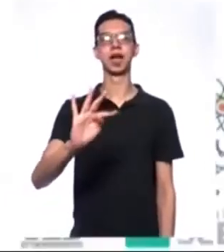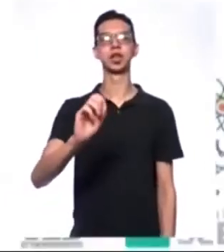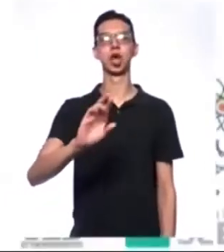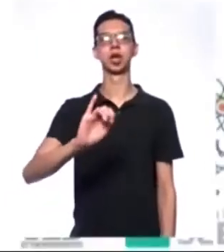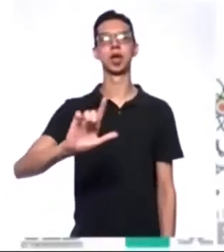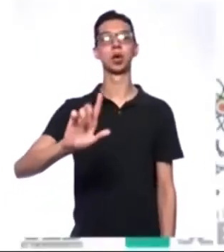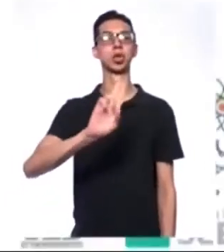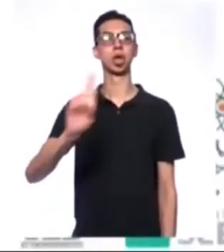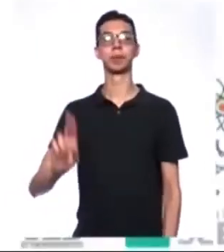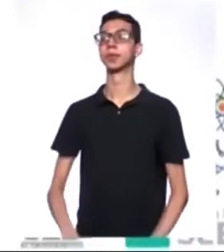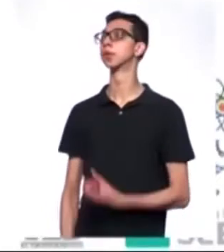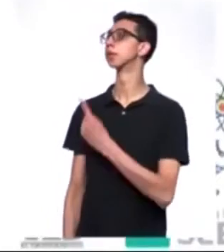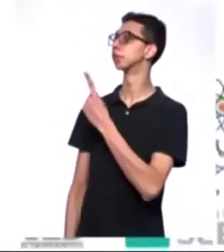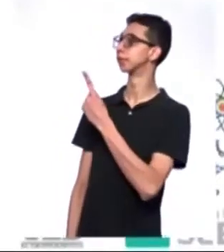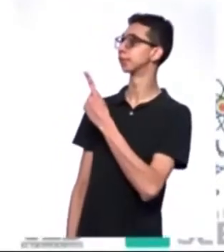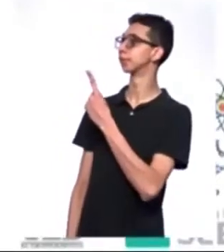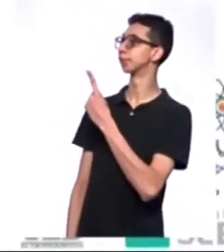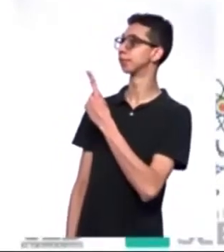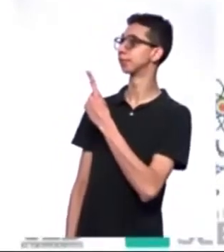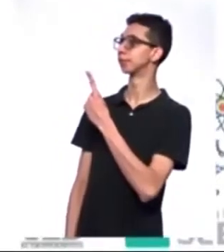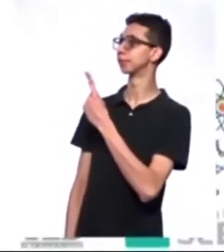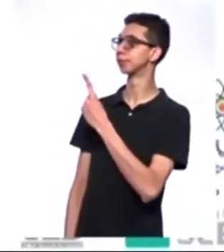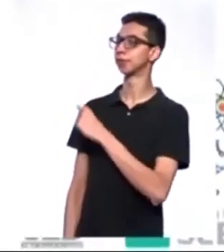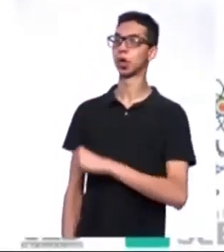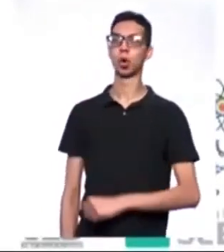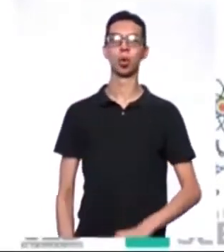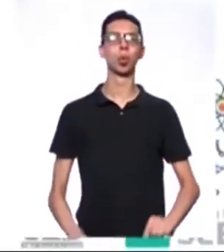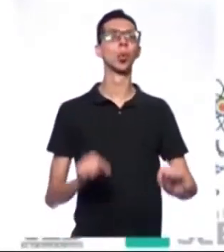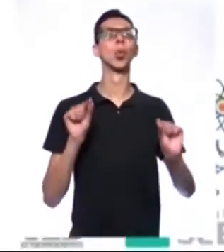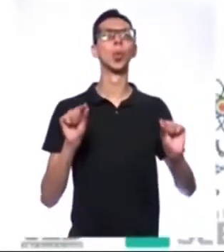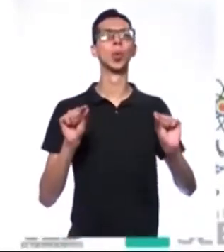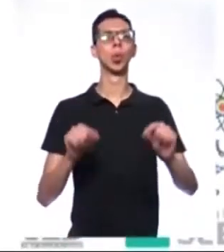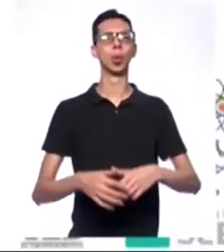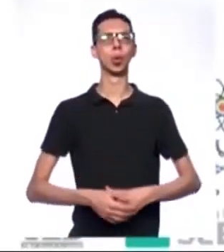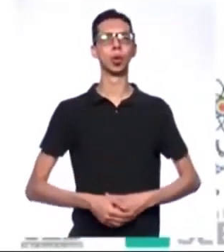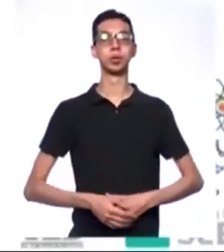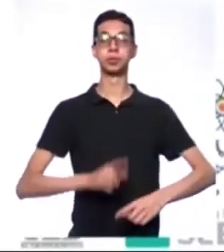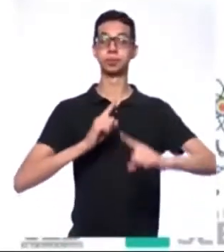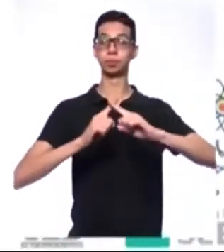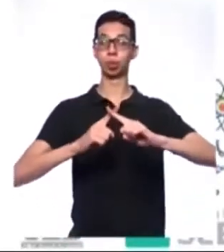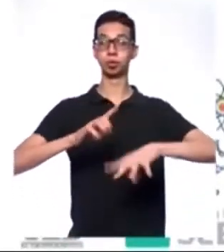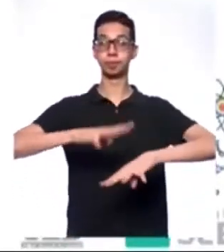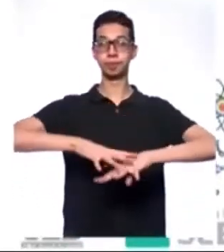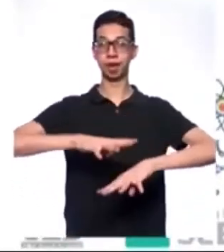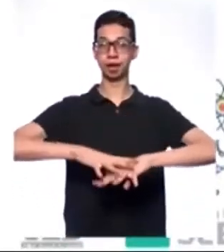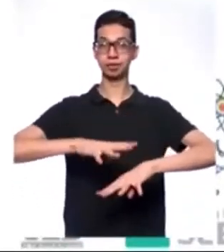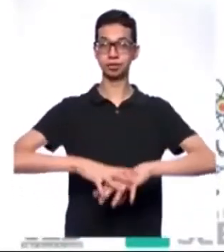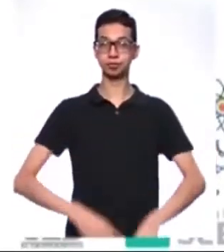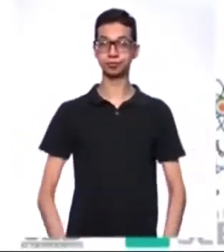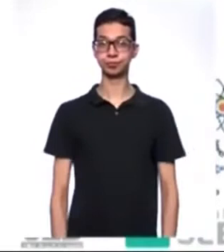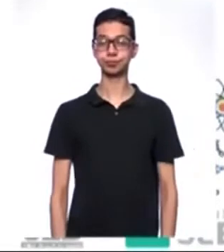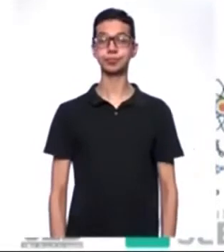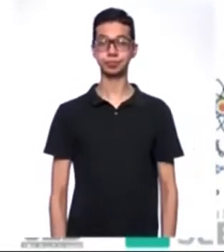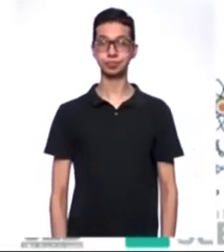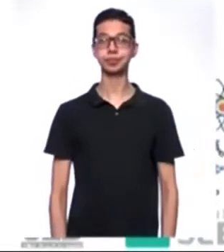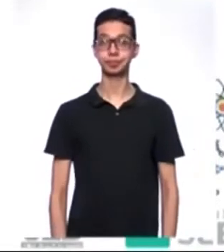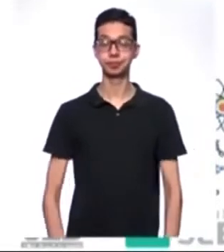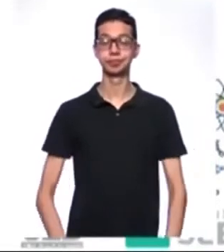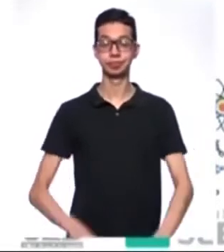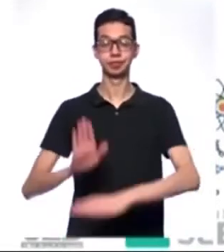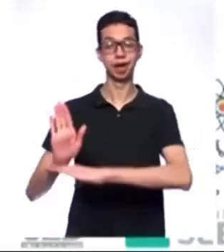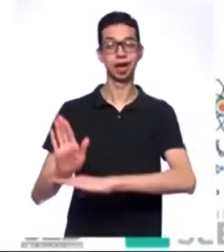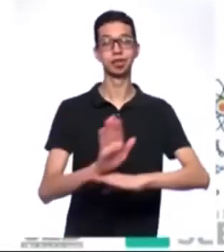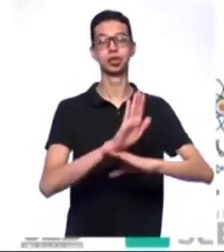nada mais é do que uma operação de multiplicação na matemática e ajuda a gente a fazer